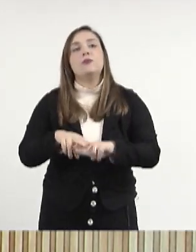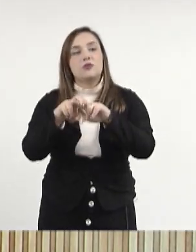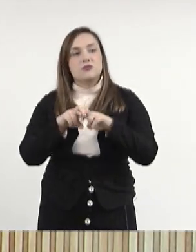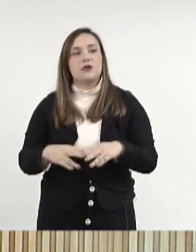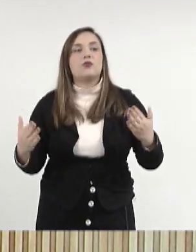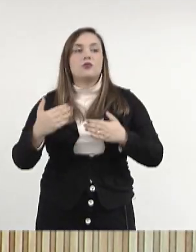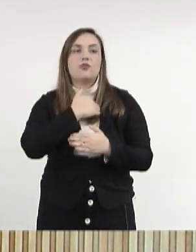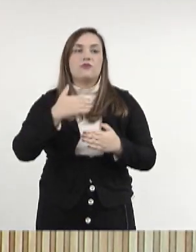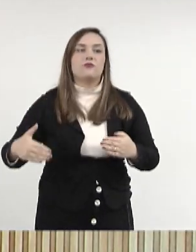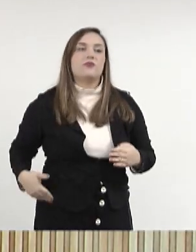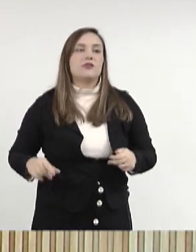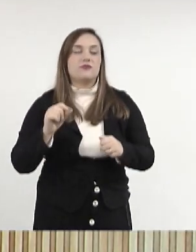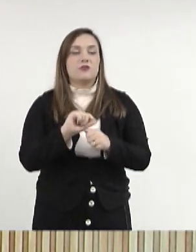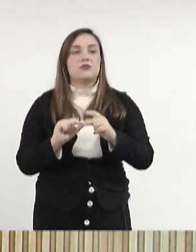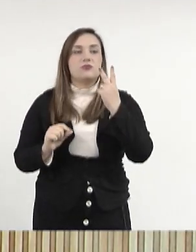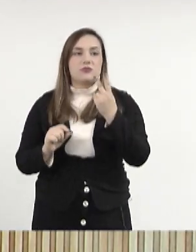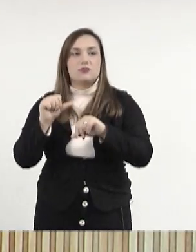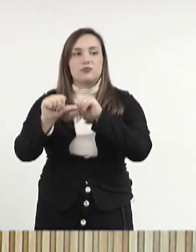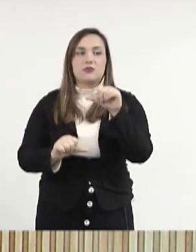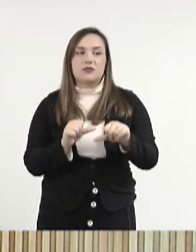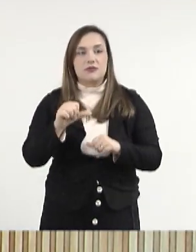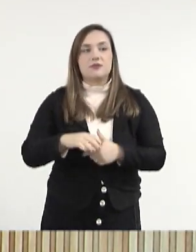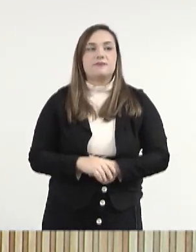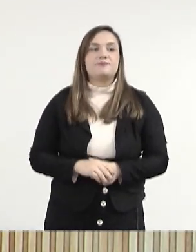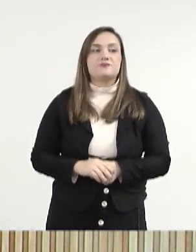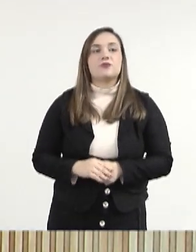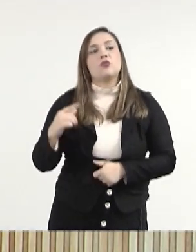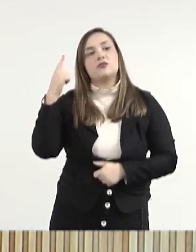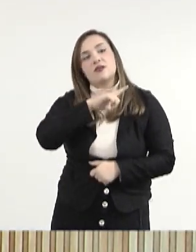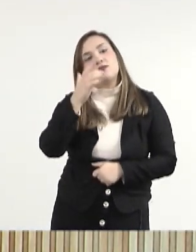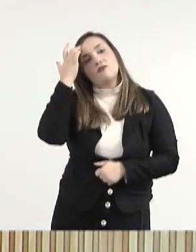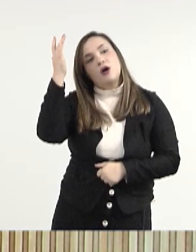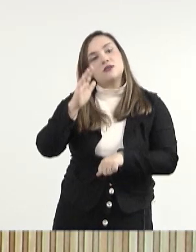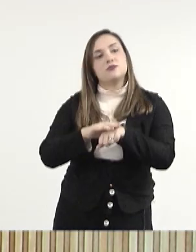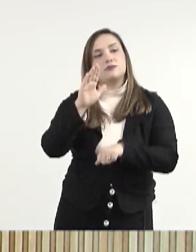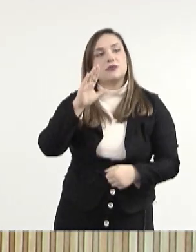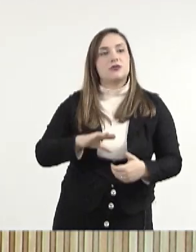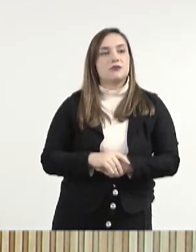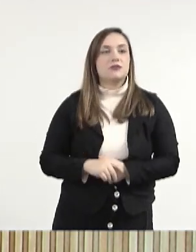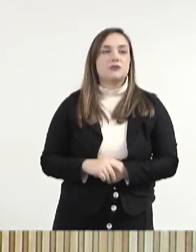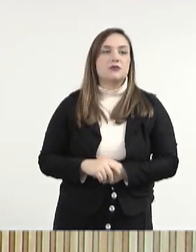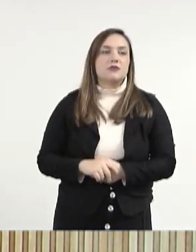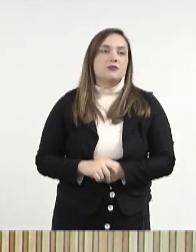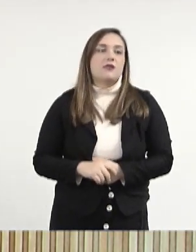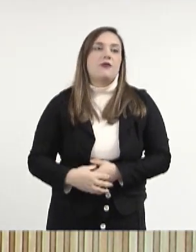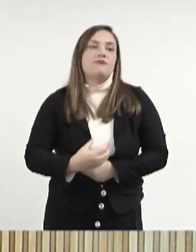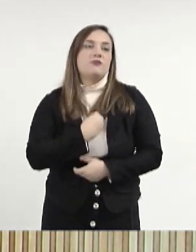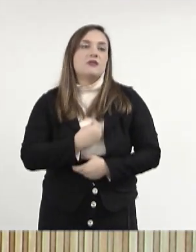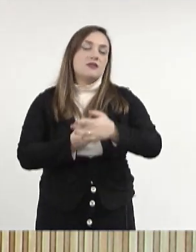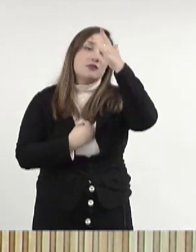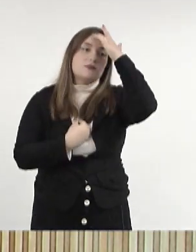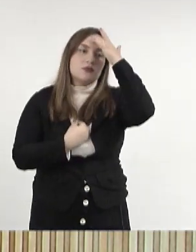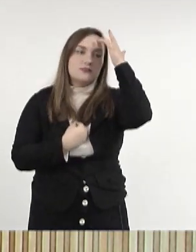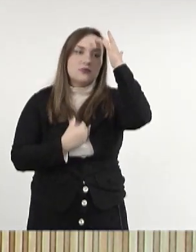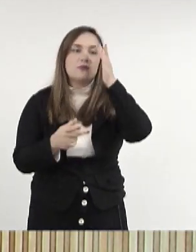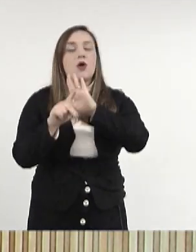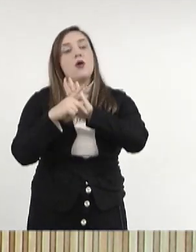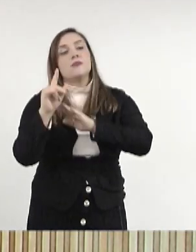propôs 2 mudanças que ele justifica que devem garantir mais praticidade, deve facilitar a vida das empresas nessa questão